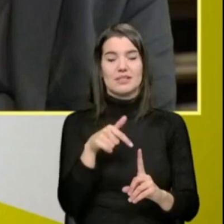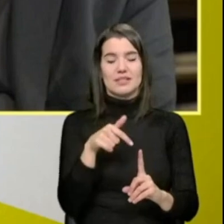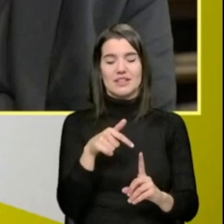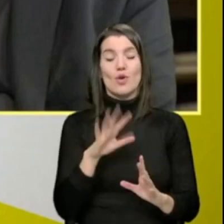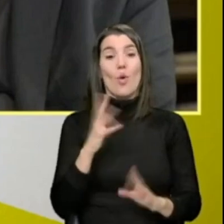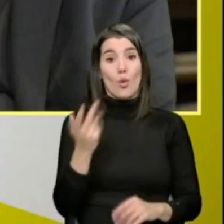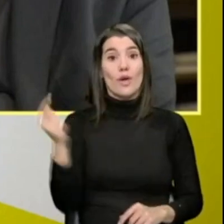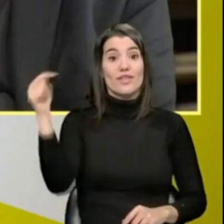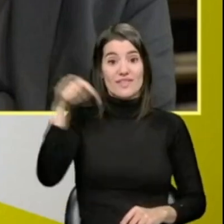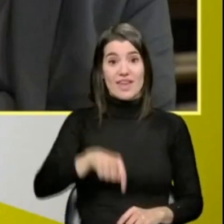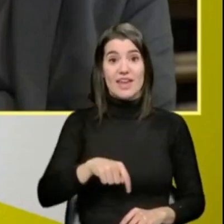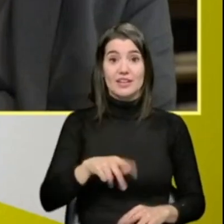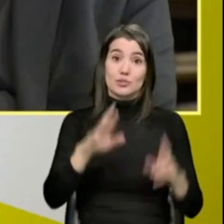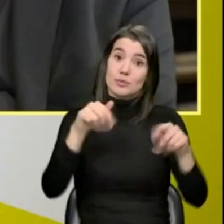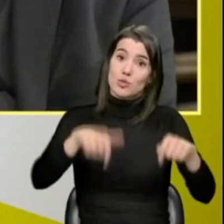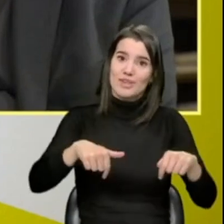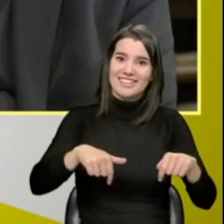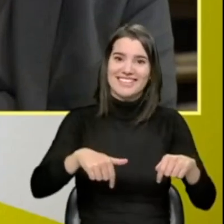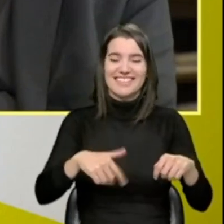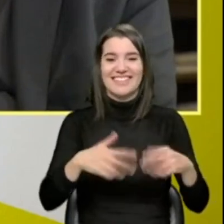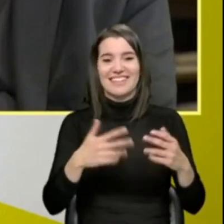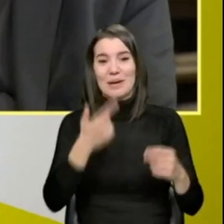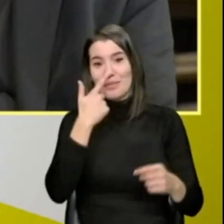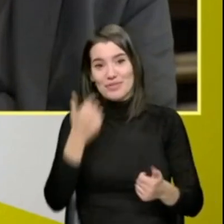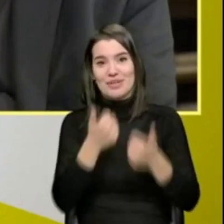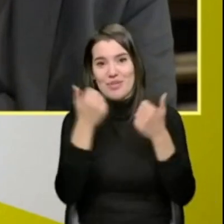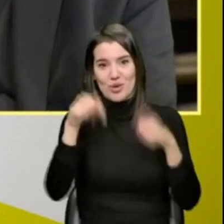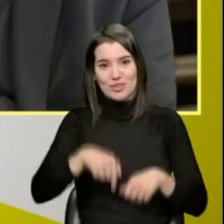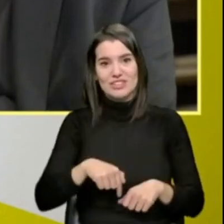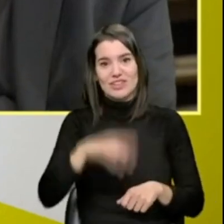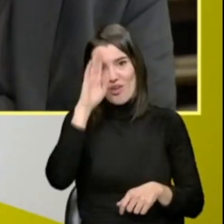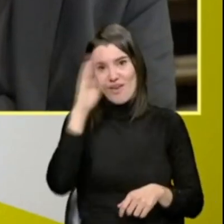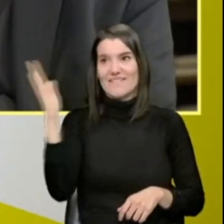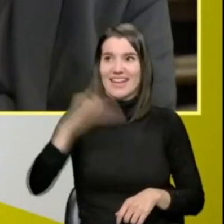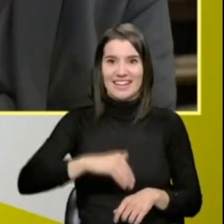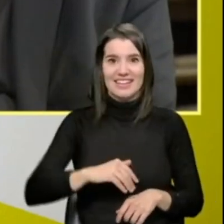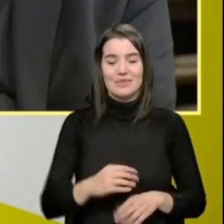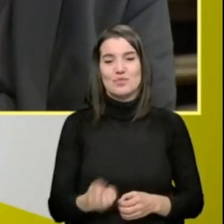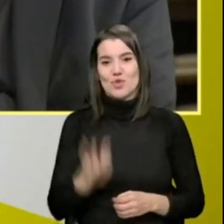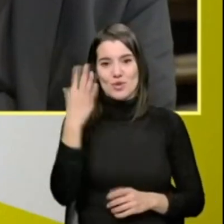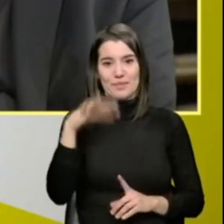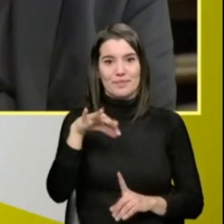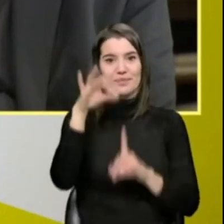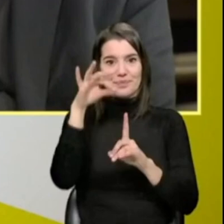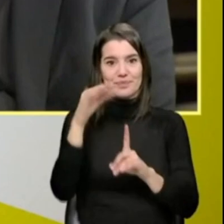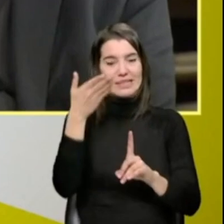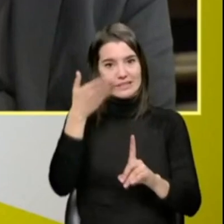até podia ser hoje, de preferência, aí